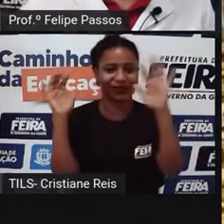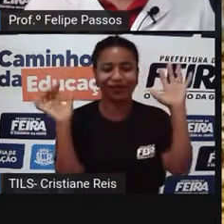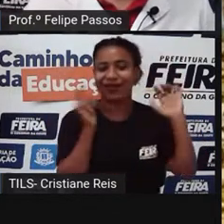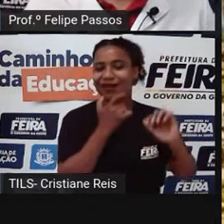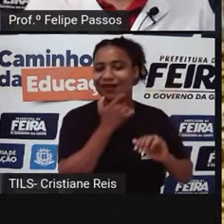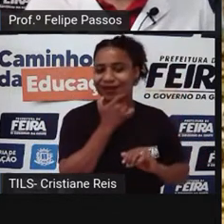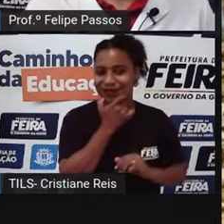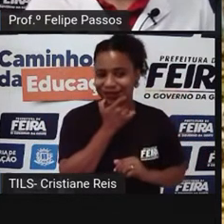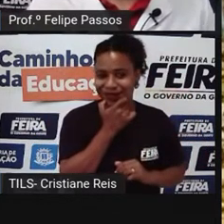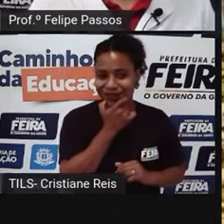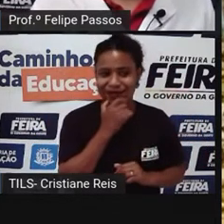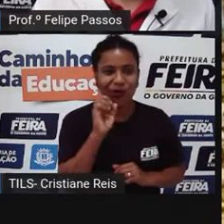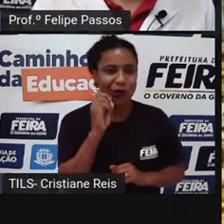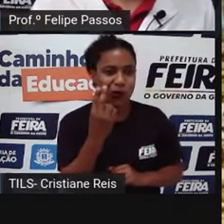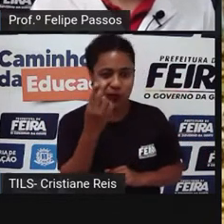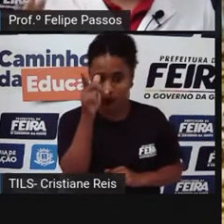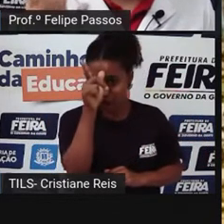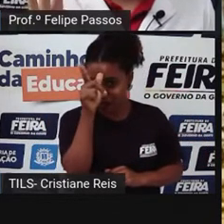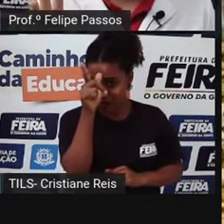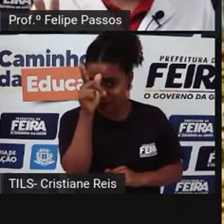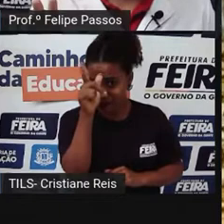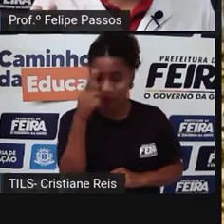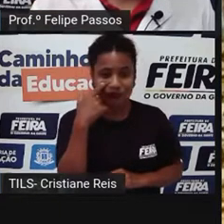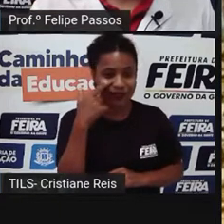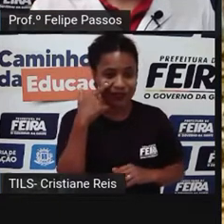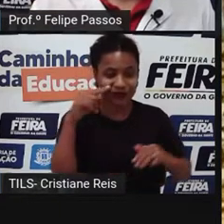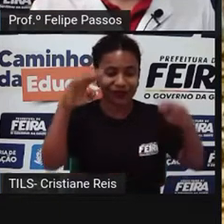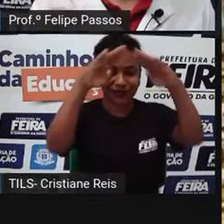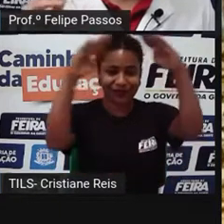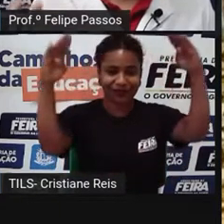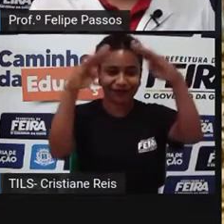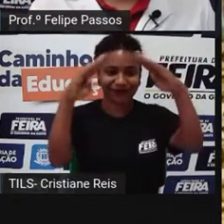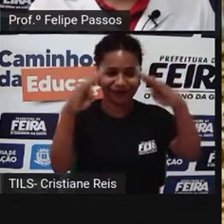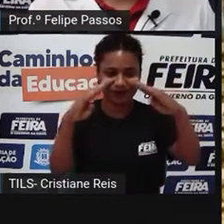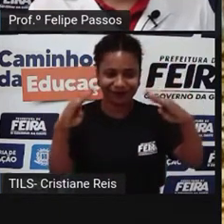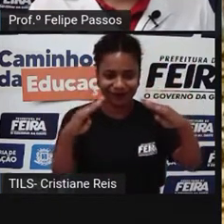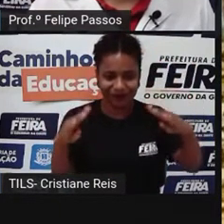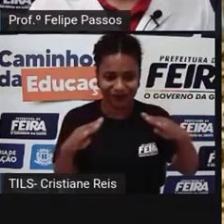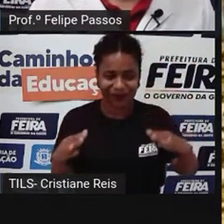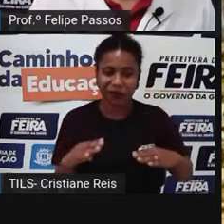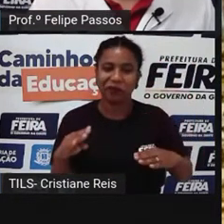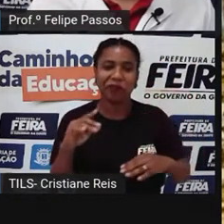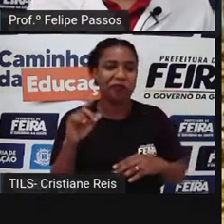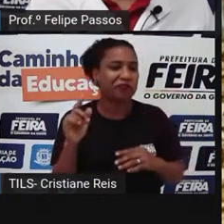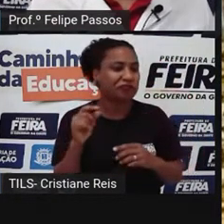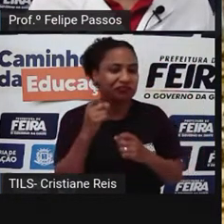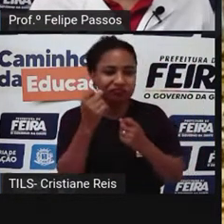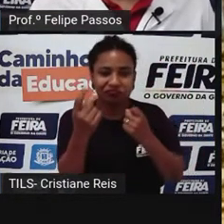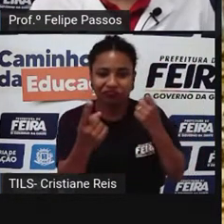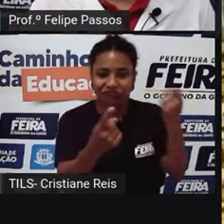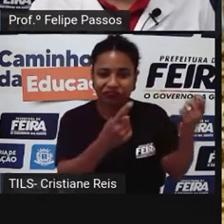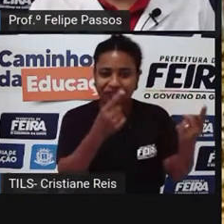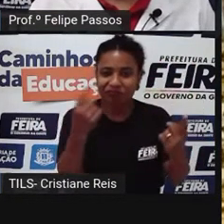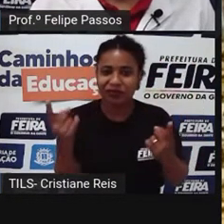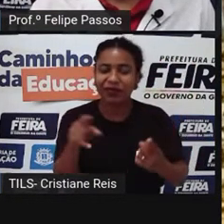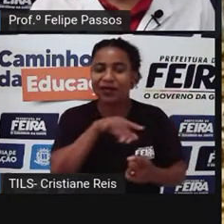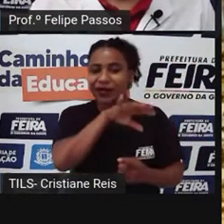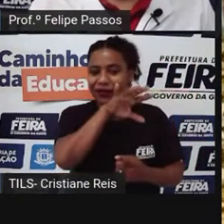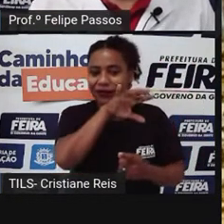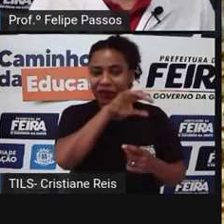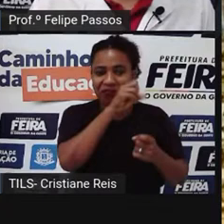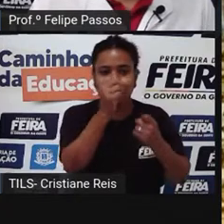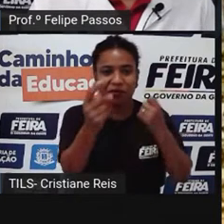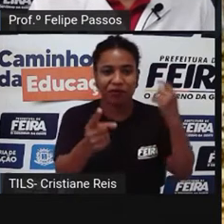todas iguaizinhas, né? Pinheiros, bem parecidos. Você vê poucos animais. Então, quando essa galera da